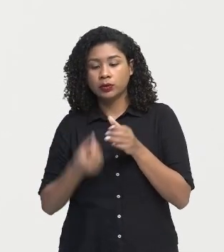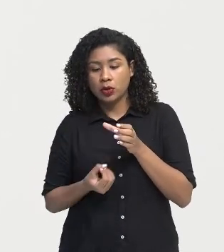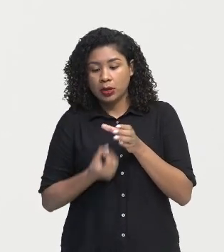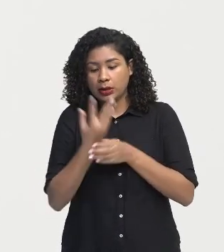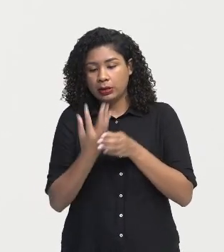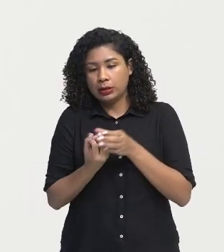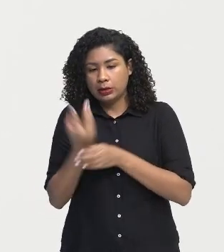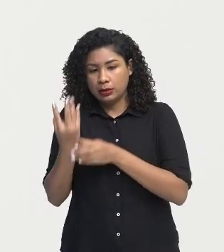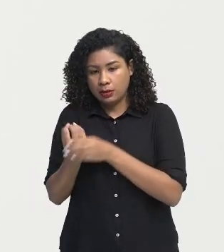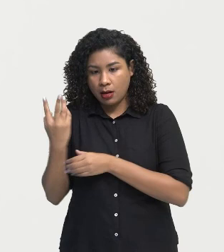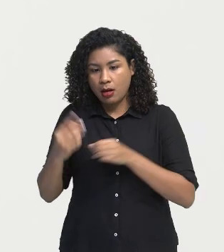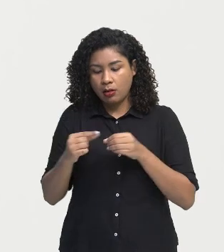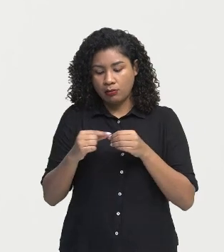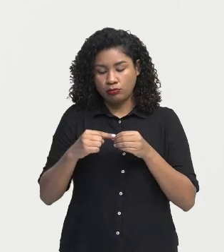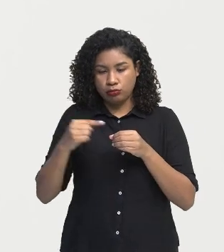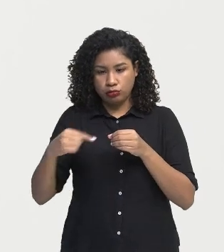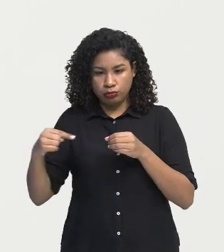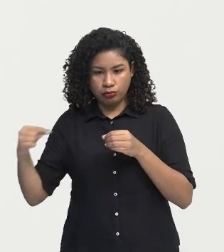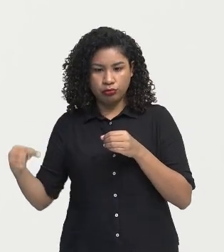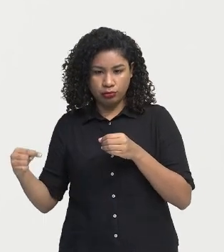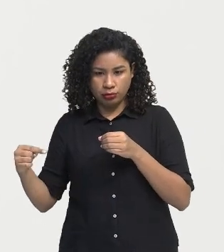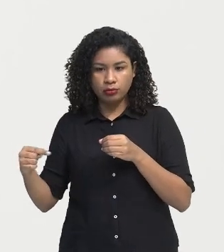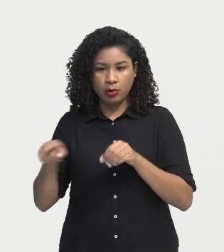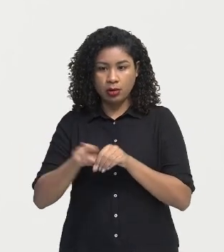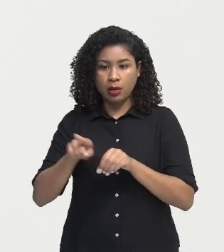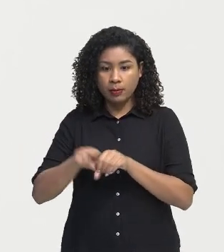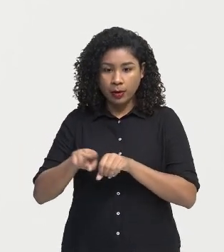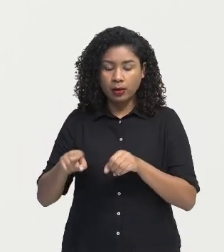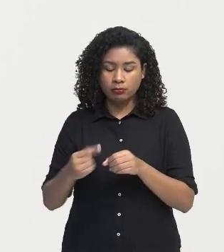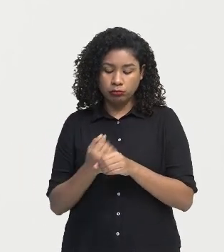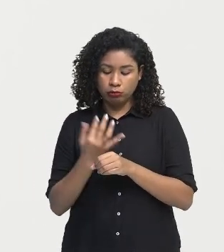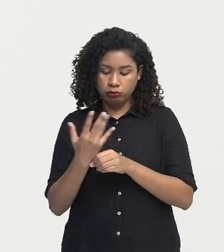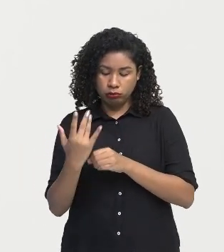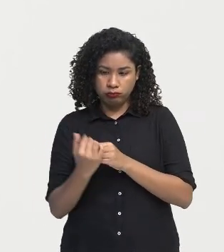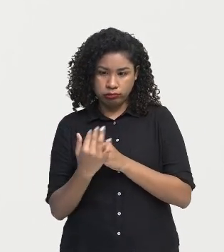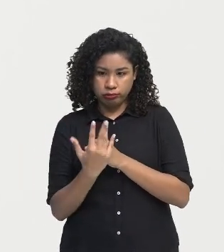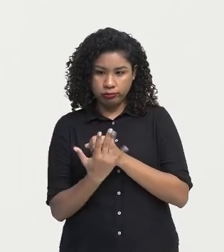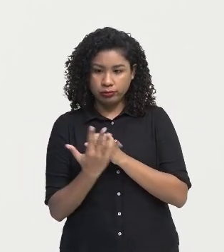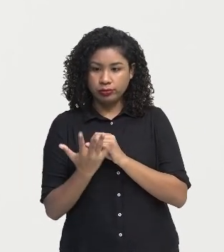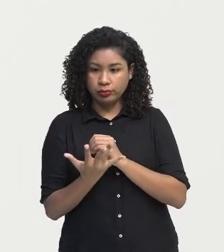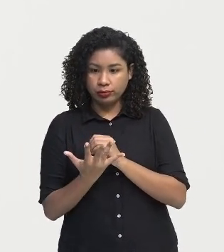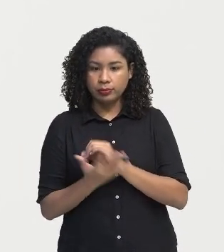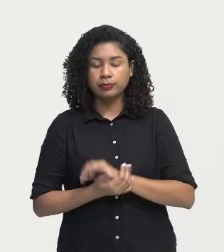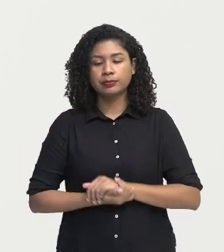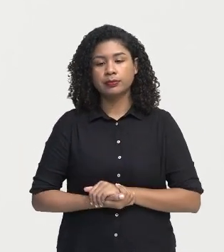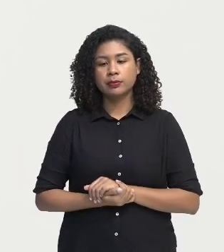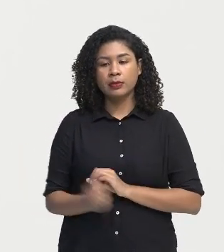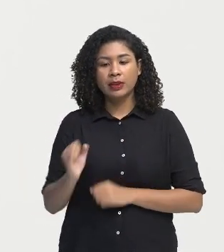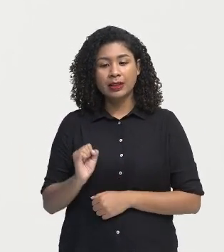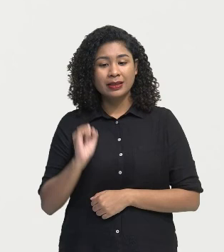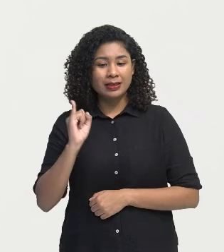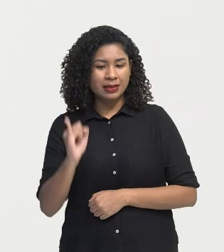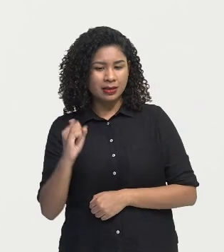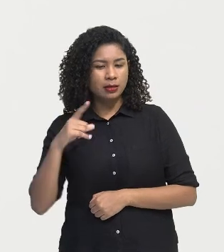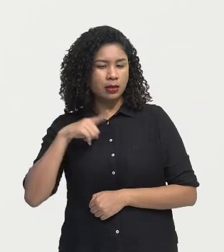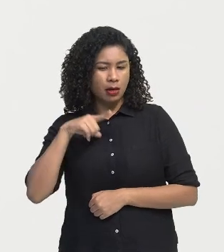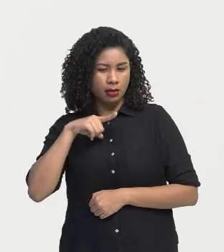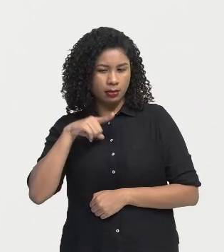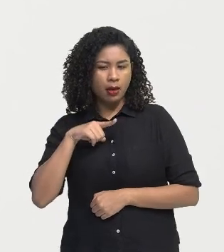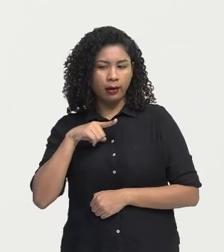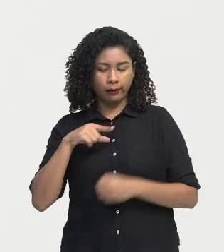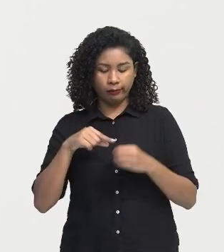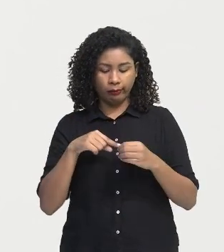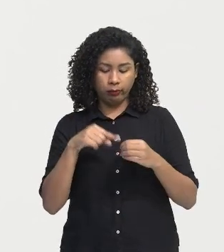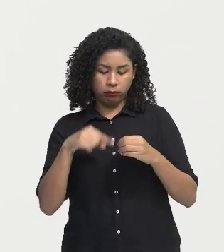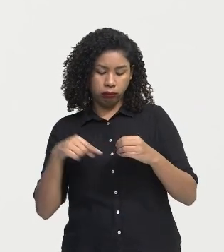originar cílios e flagelos, né? Então, se, por exemplo, essa alga tem flagelo, como a